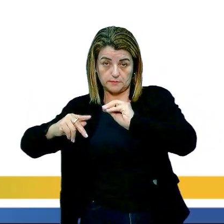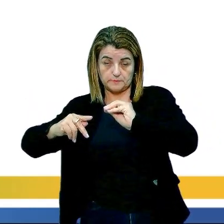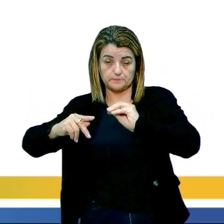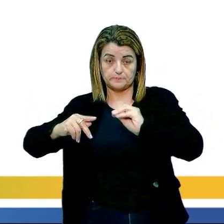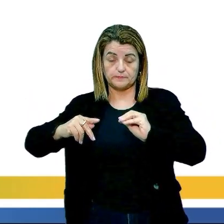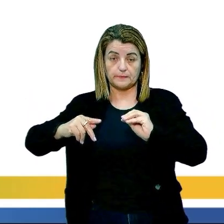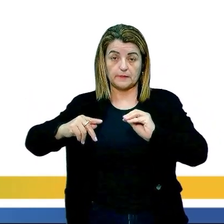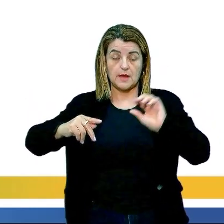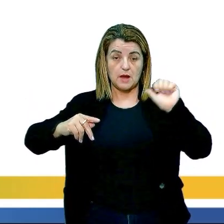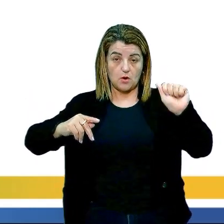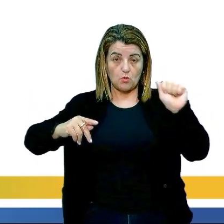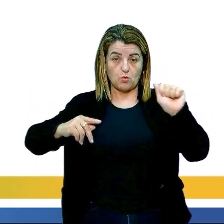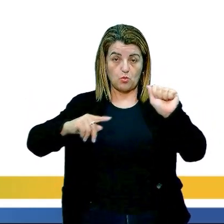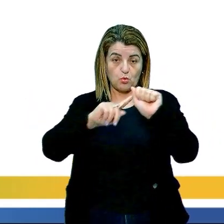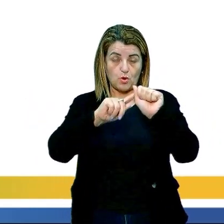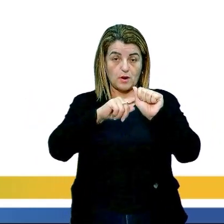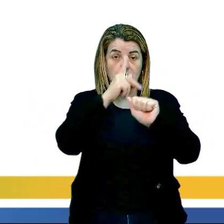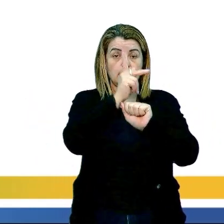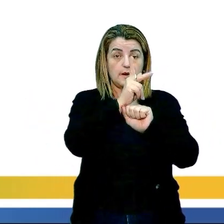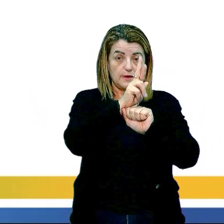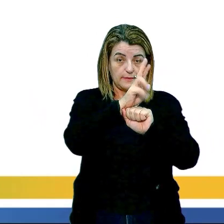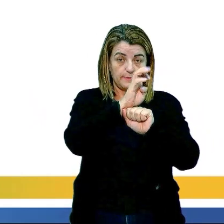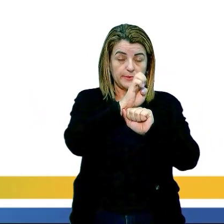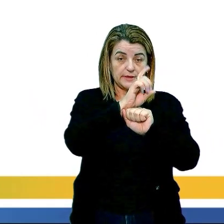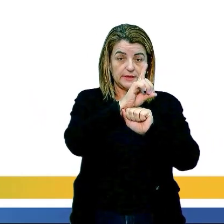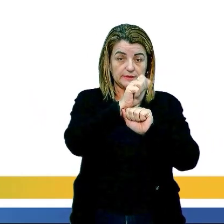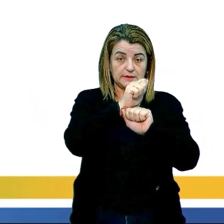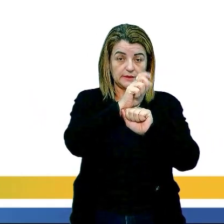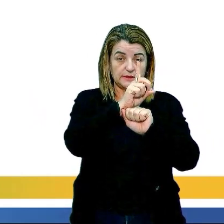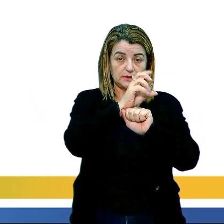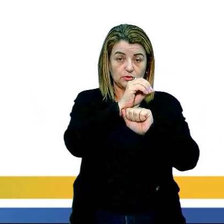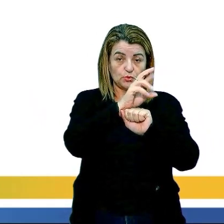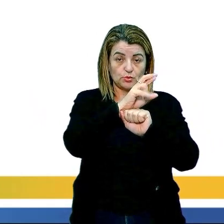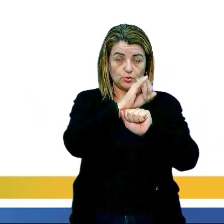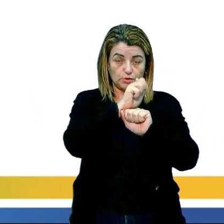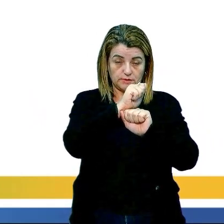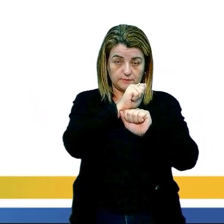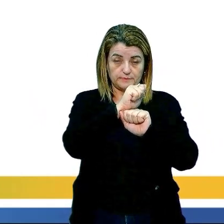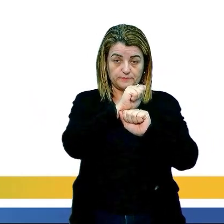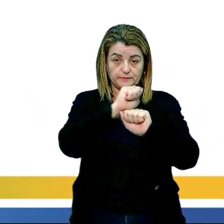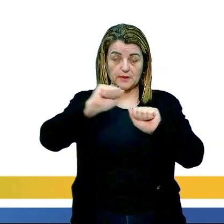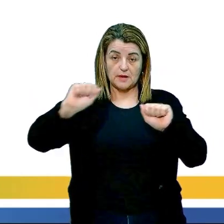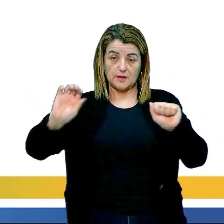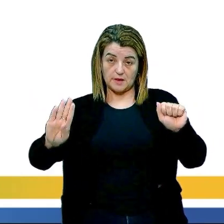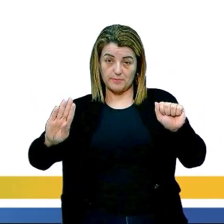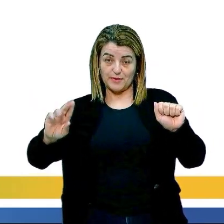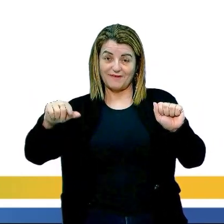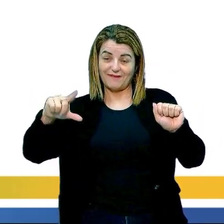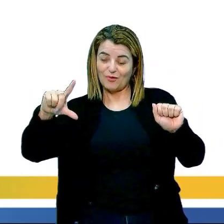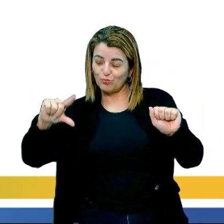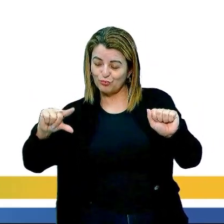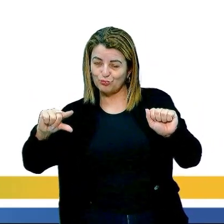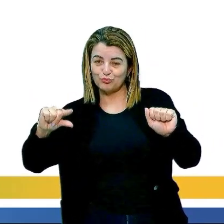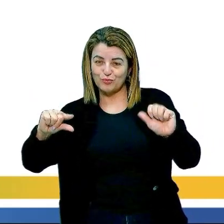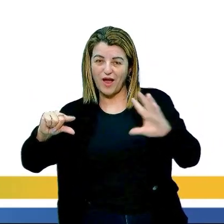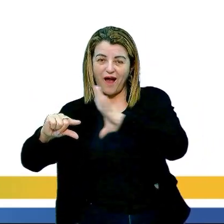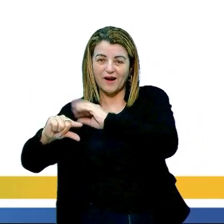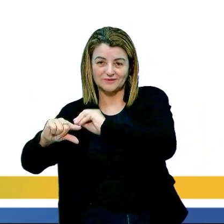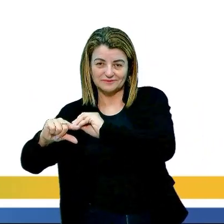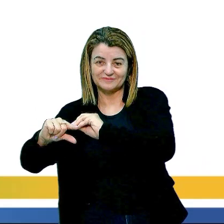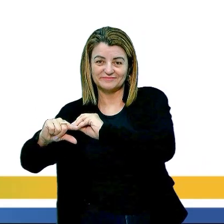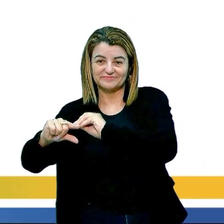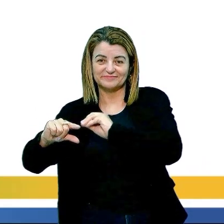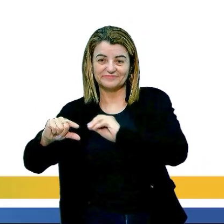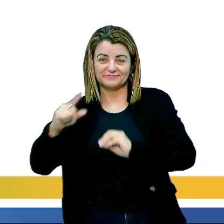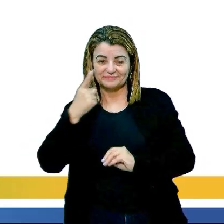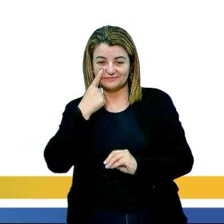A espécie A é a predadora e a espécie B é a presa. Eu acho que é essa aí, hein?